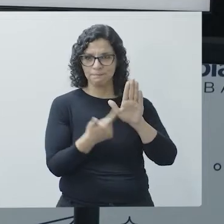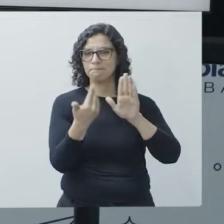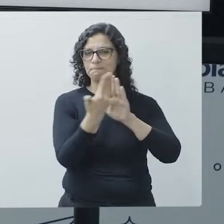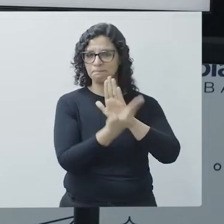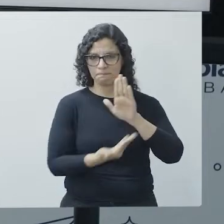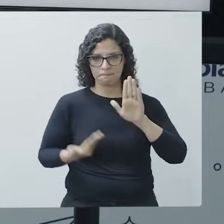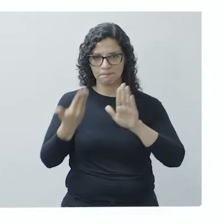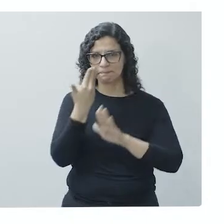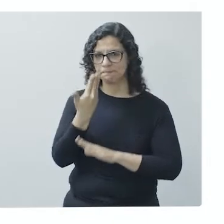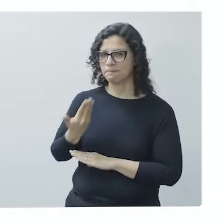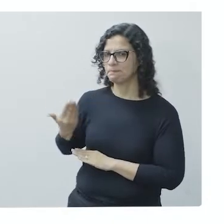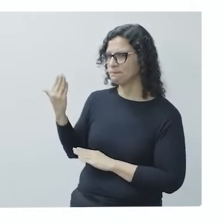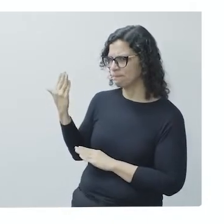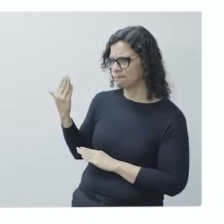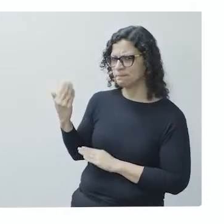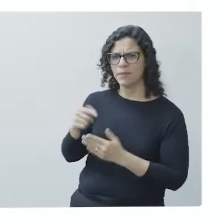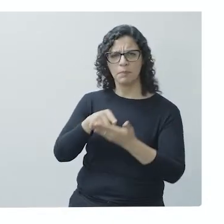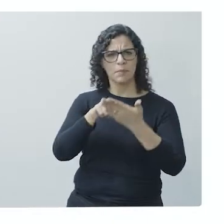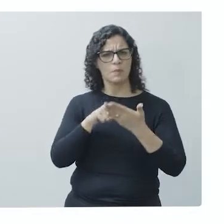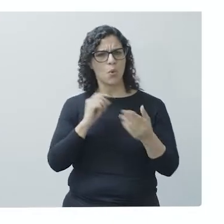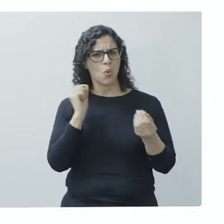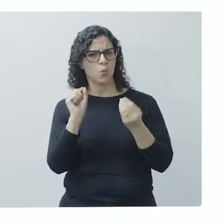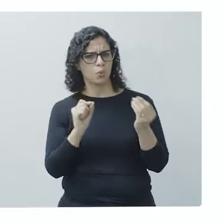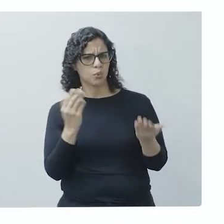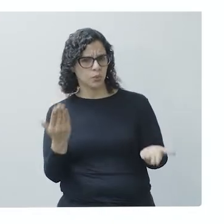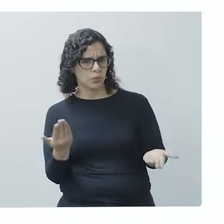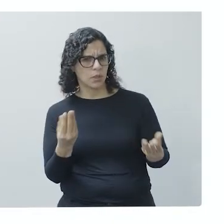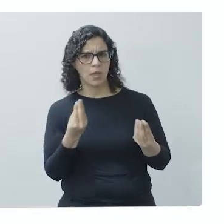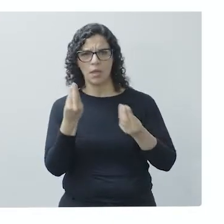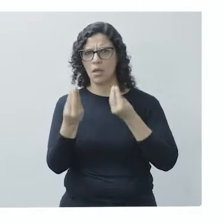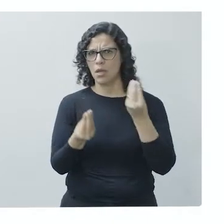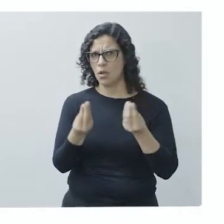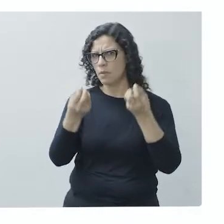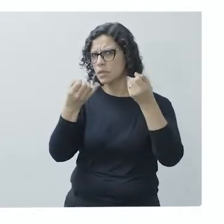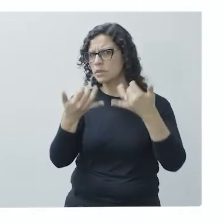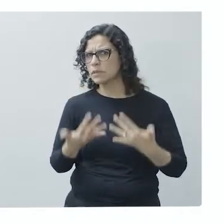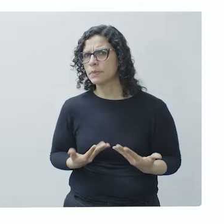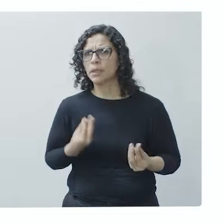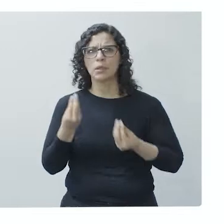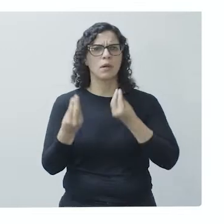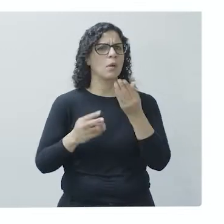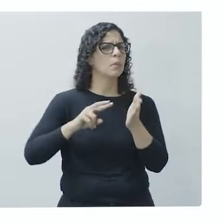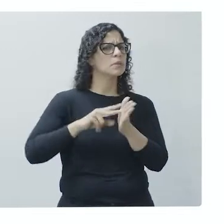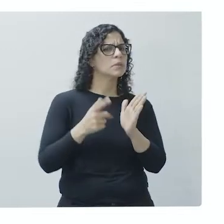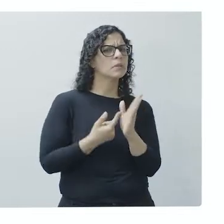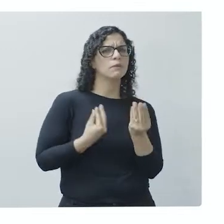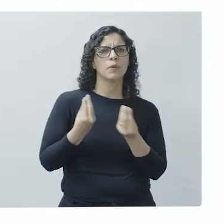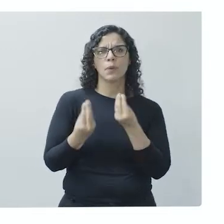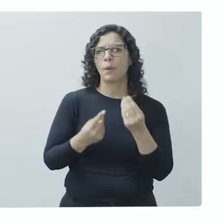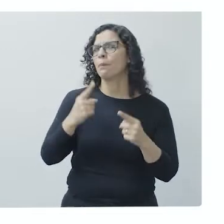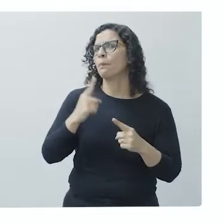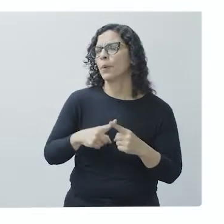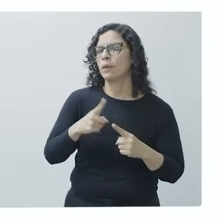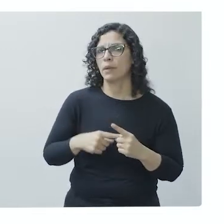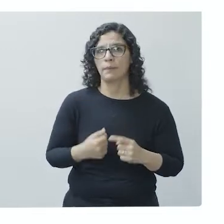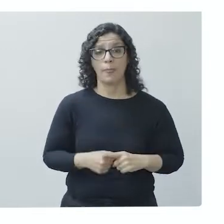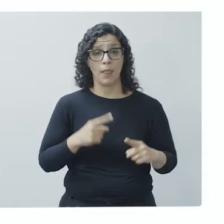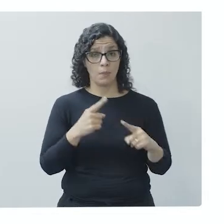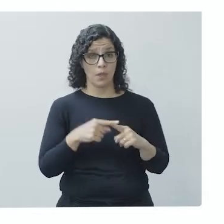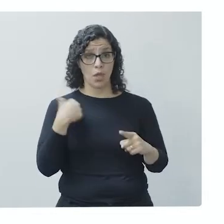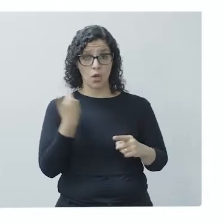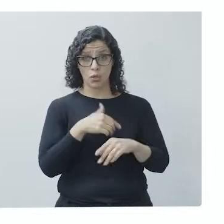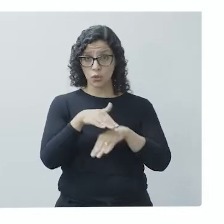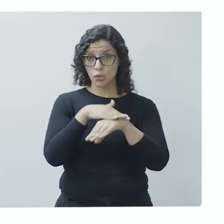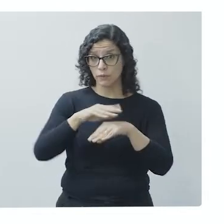capa. Olha só, o que que a capa me traz, né? O que que ela pode me dizer. Por quê? Porque antes de